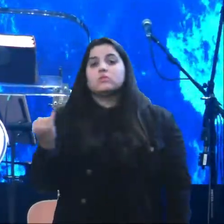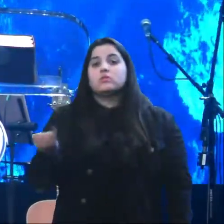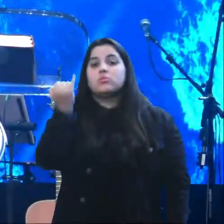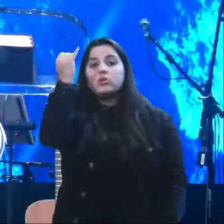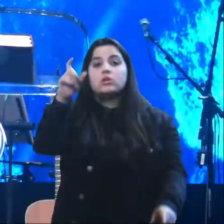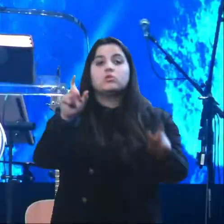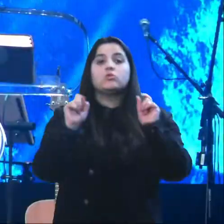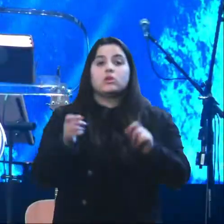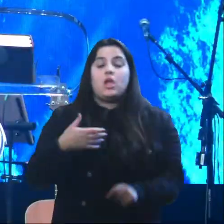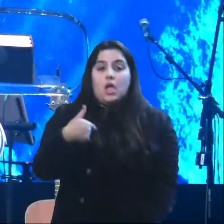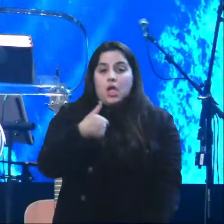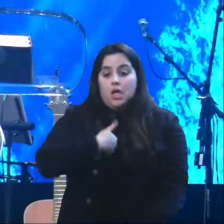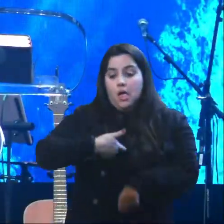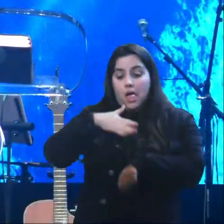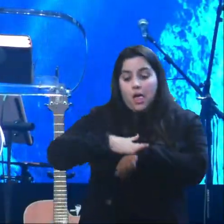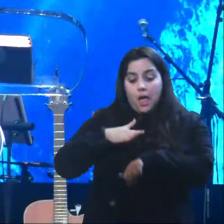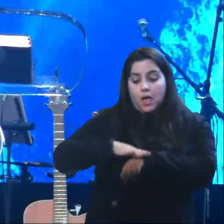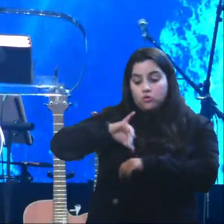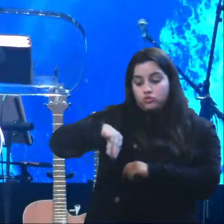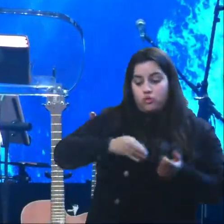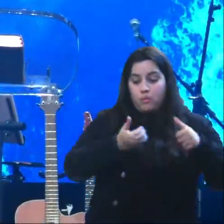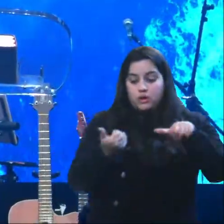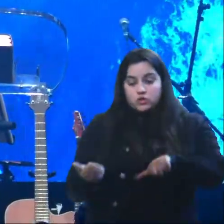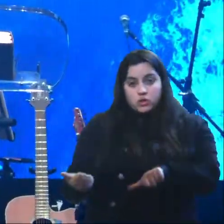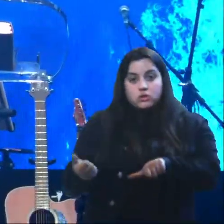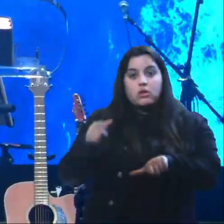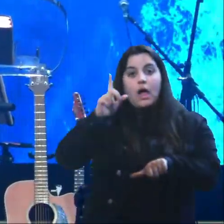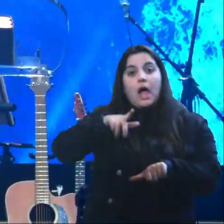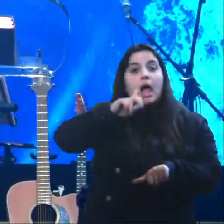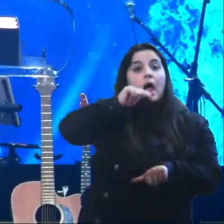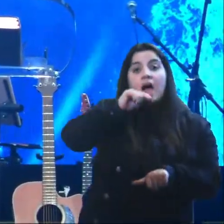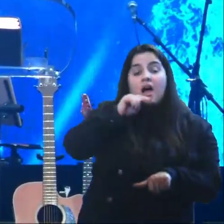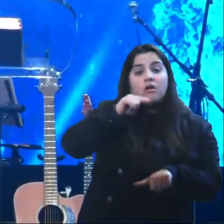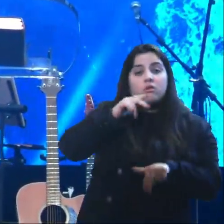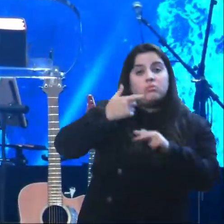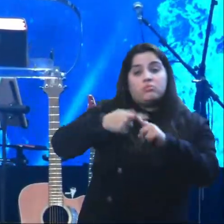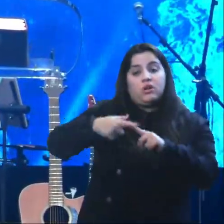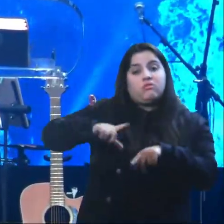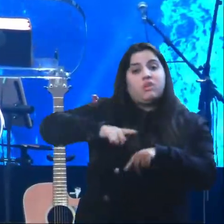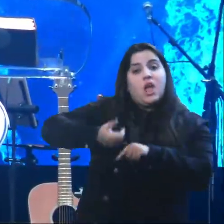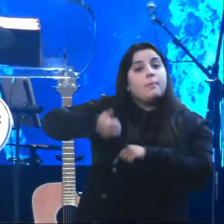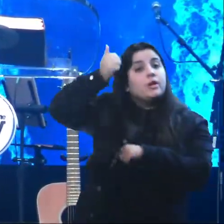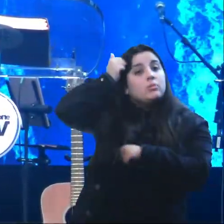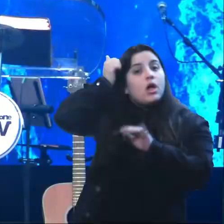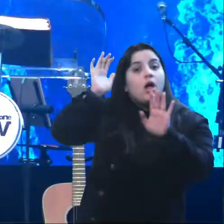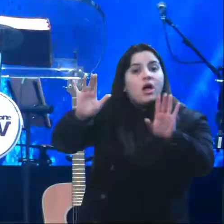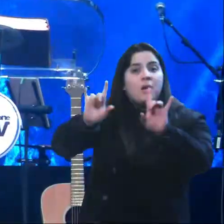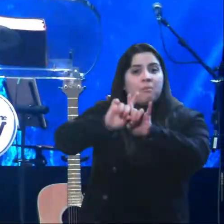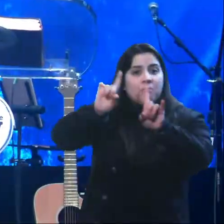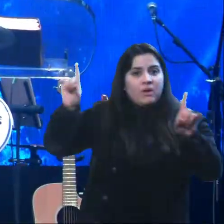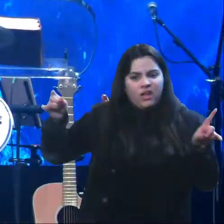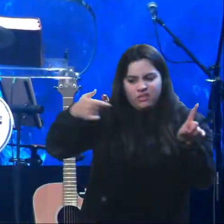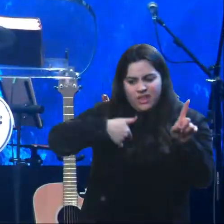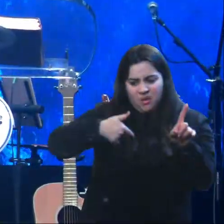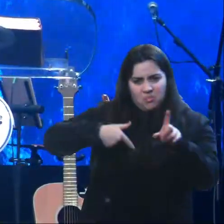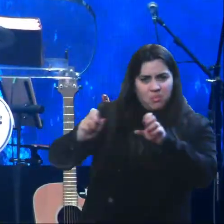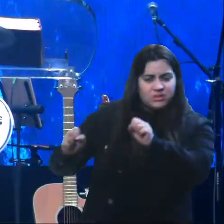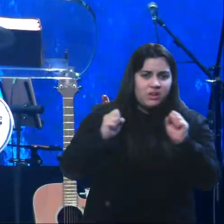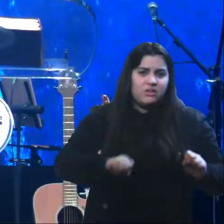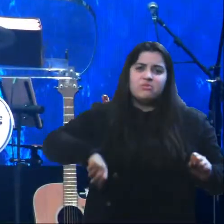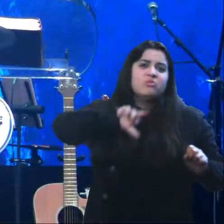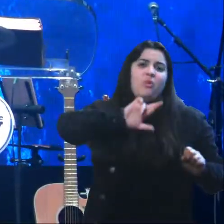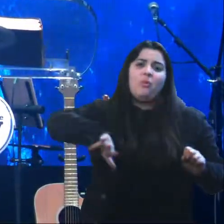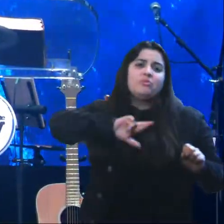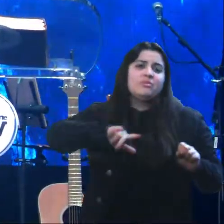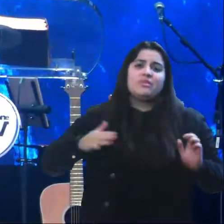com água para arrependimento, mas depois de mim vem aquele que é mais poderoso do que eu, de quem